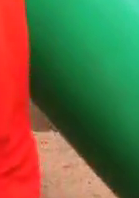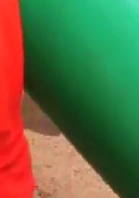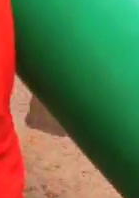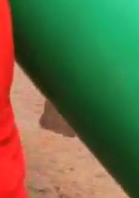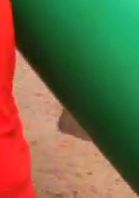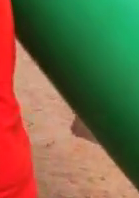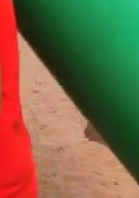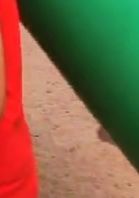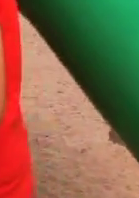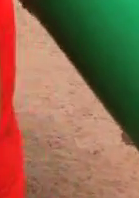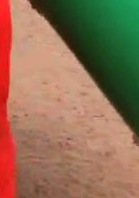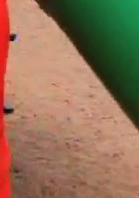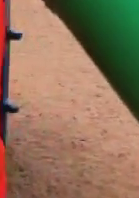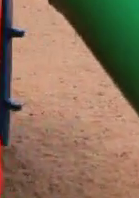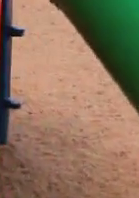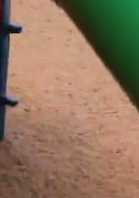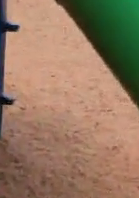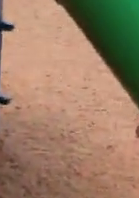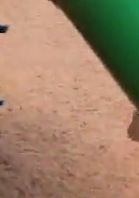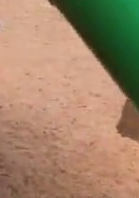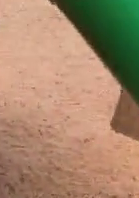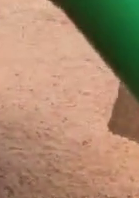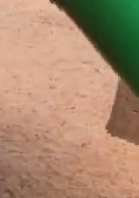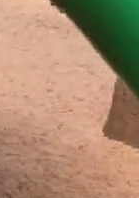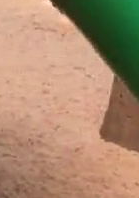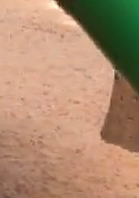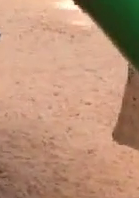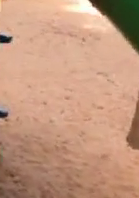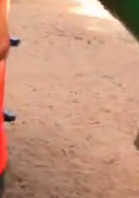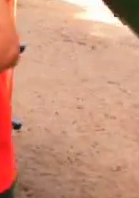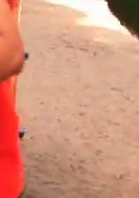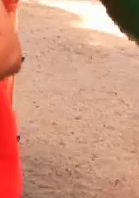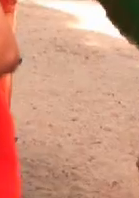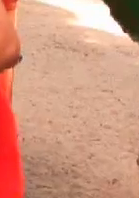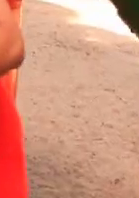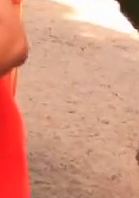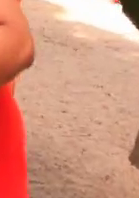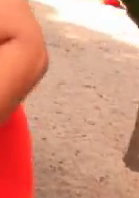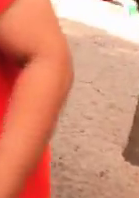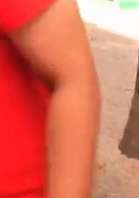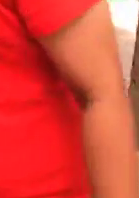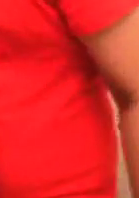Gabriel, mais uma vez, segura a mão da mãe para ajudá-la a tocar em um brinquedo de plástico do parquinho.